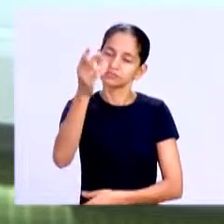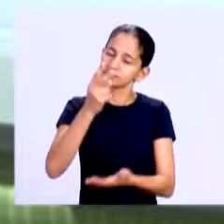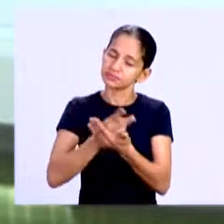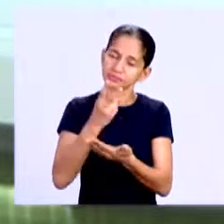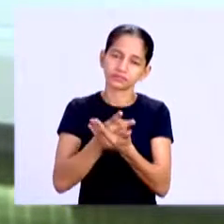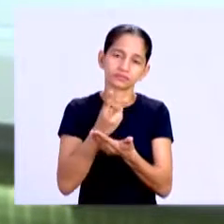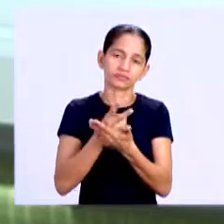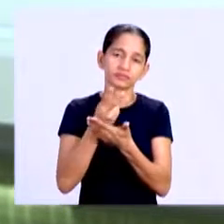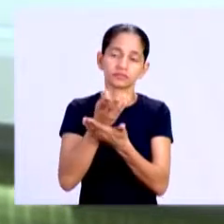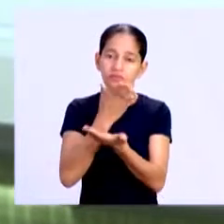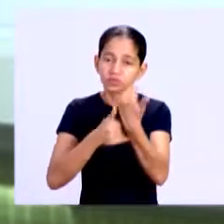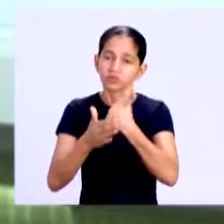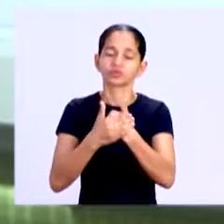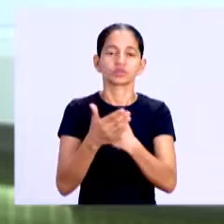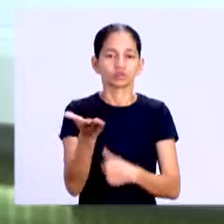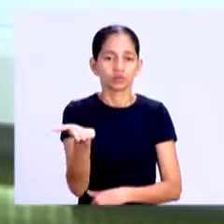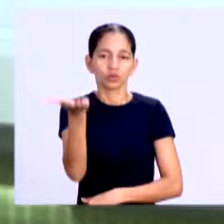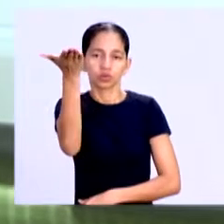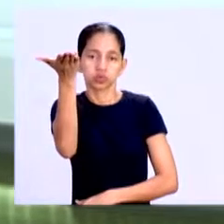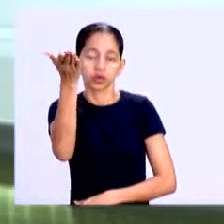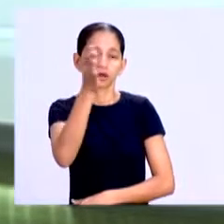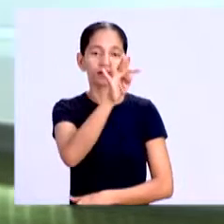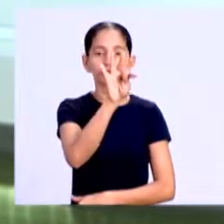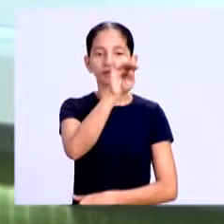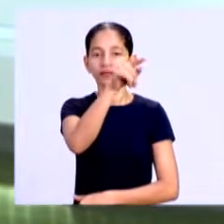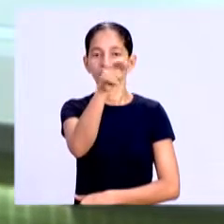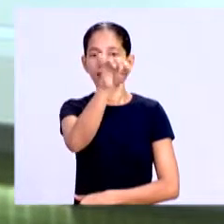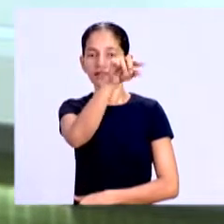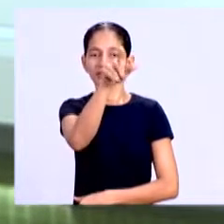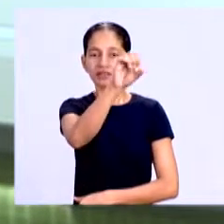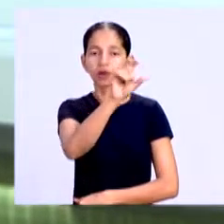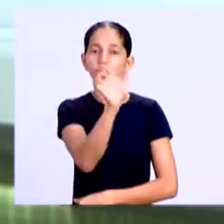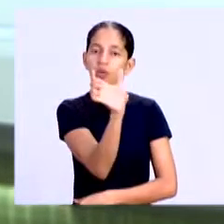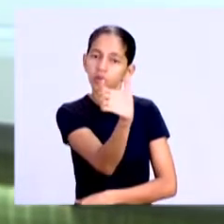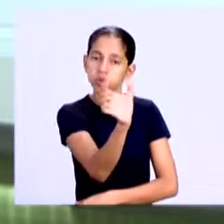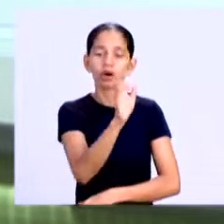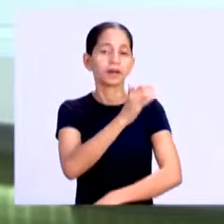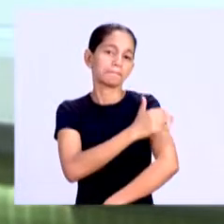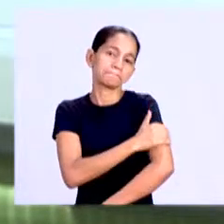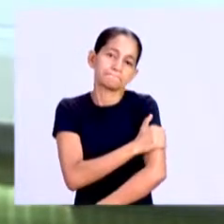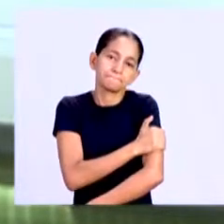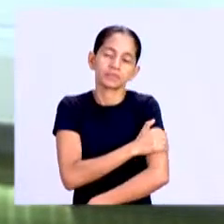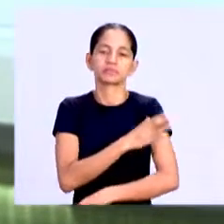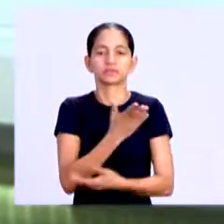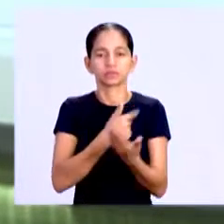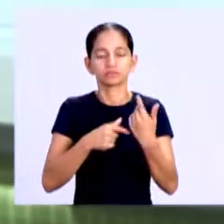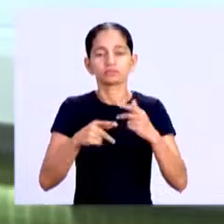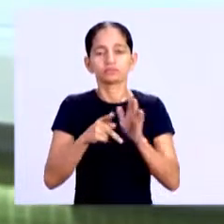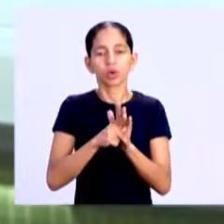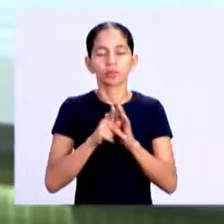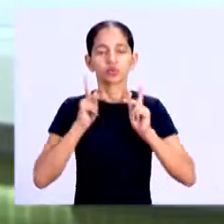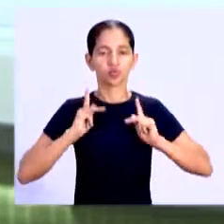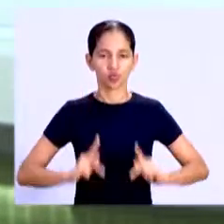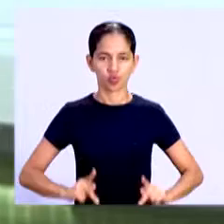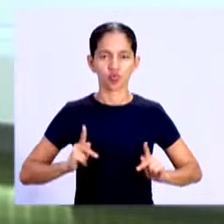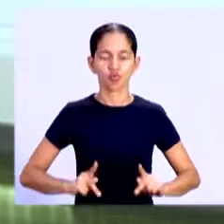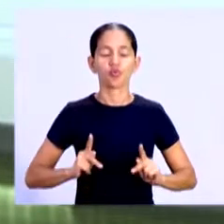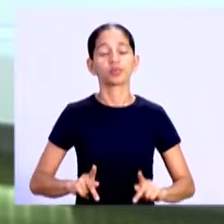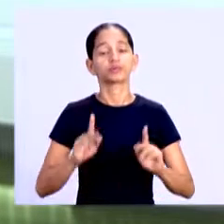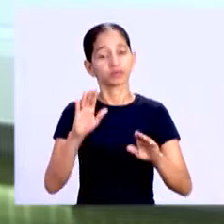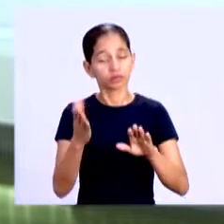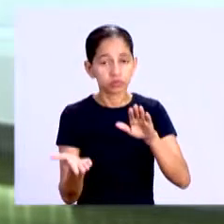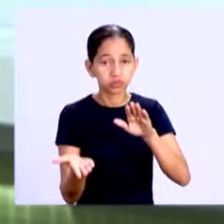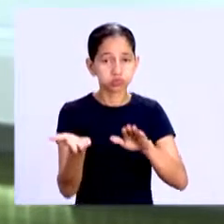elevação. E no caso da palavra tensão é o que? Uma pressão. Então, a hipertensão é a elevação da